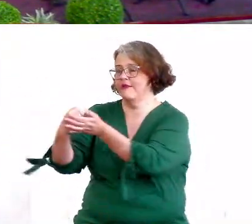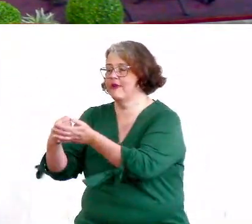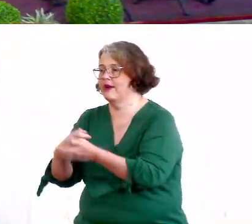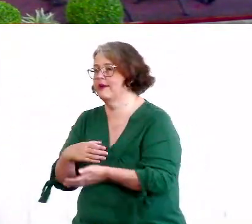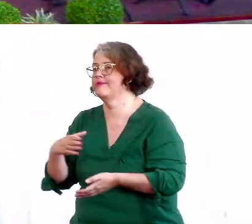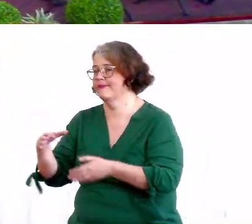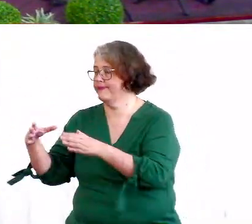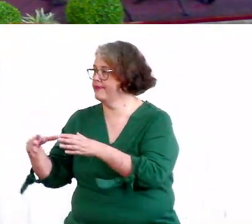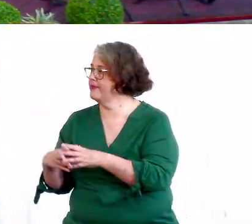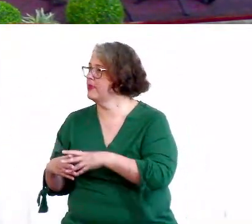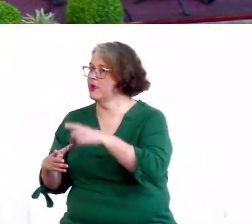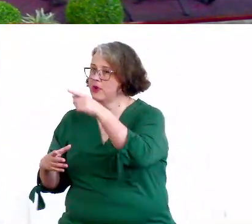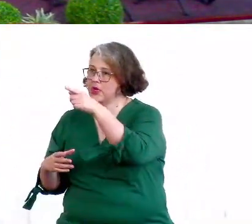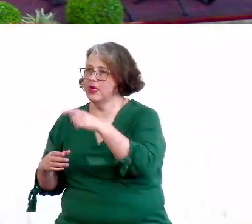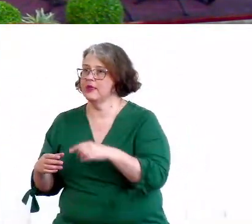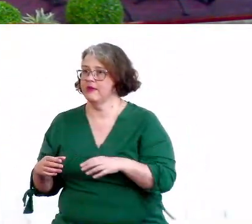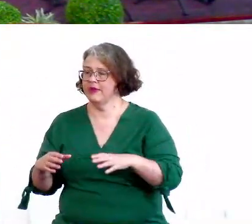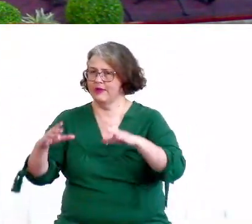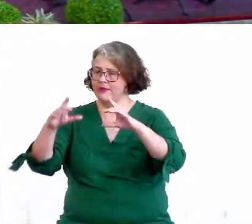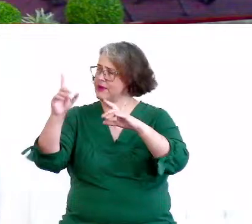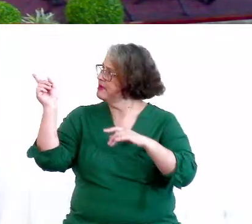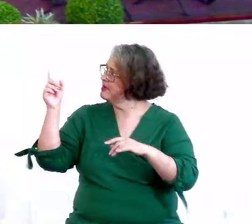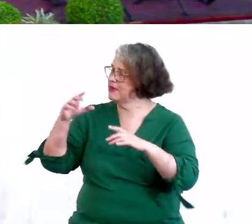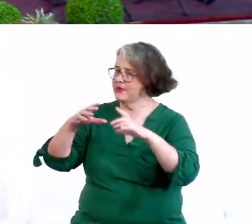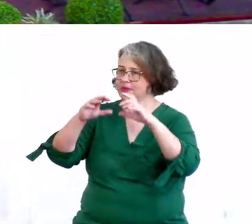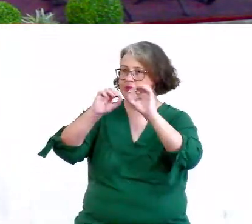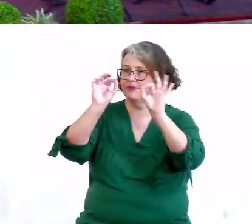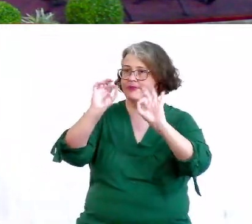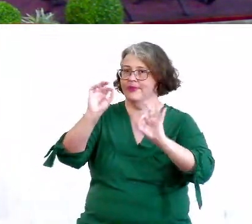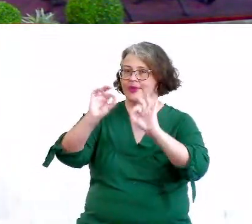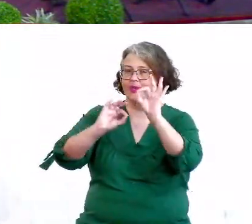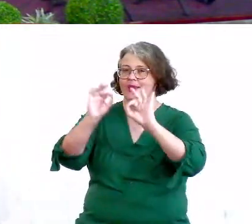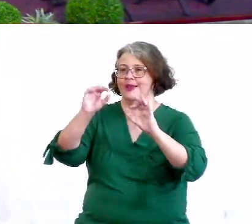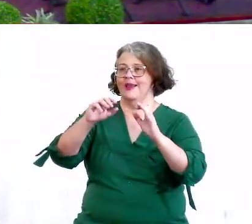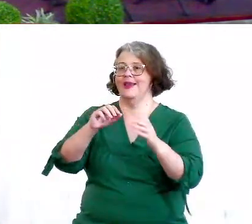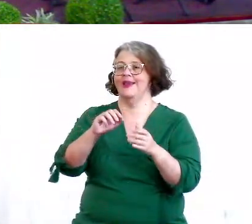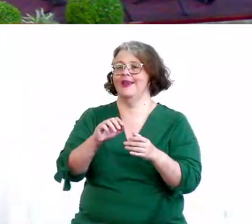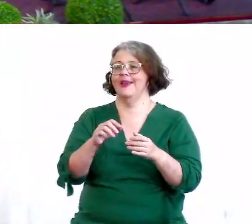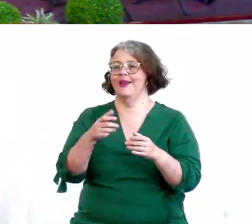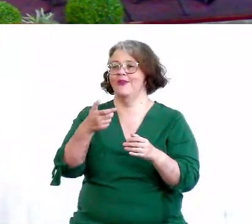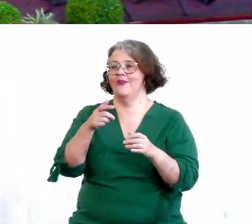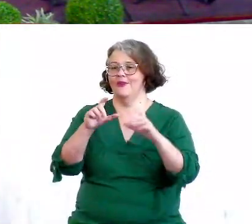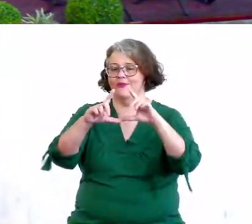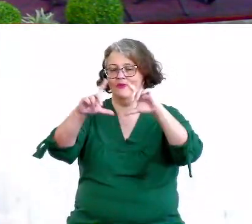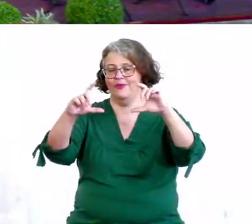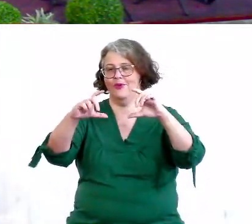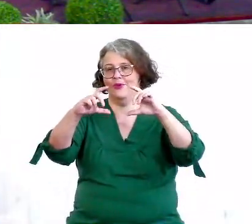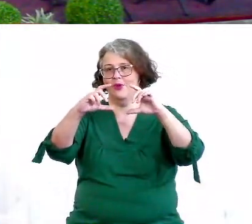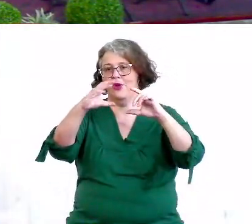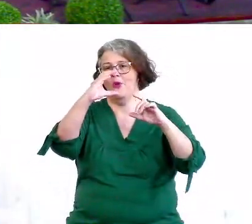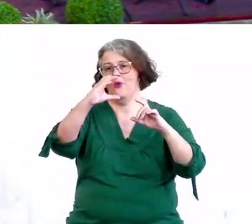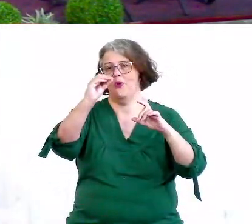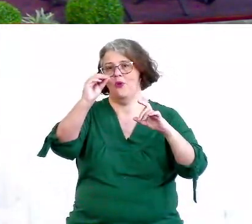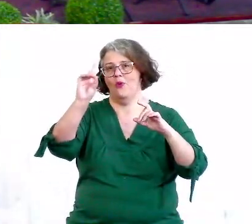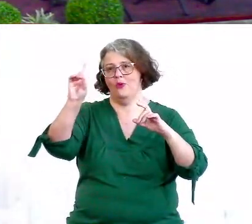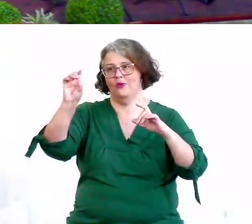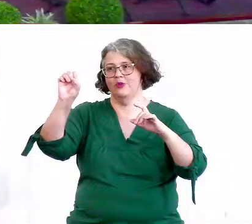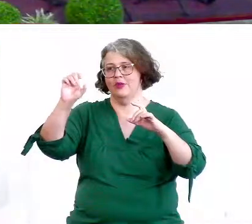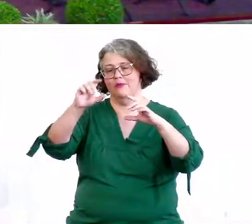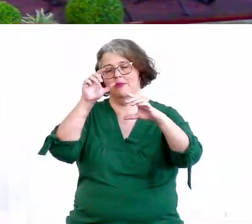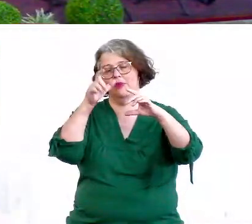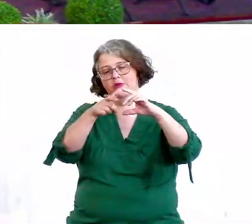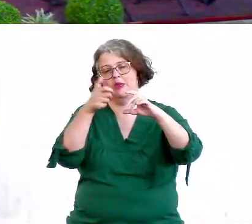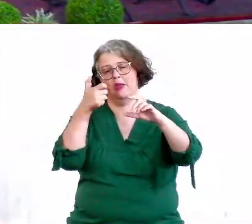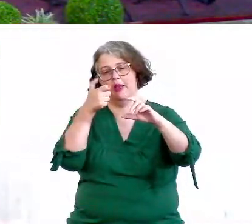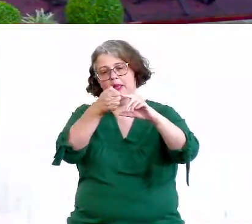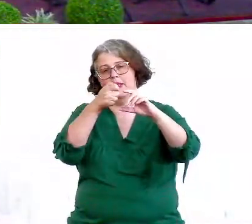Lapa. Esse QR Code, essas coisas esquisitinhas aí, é um código. Você entra no aplicativo do seu celular no banco,